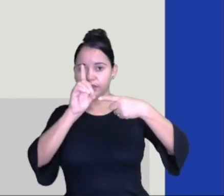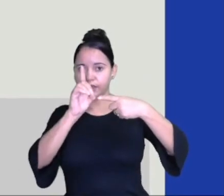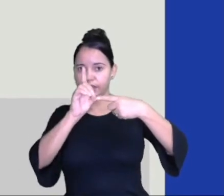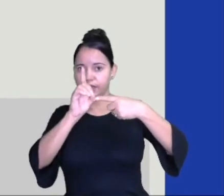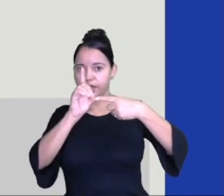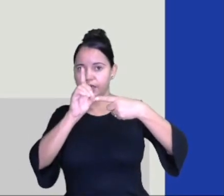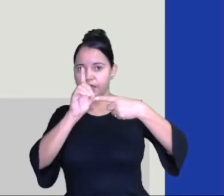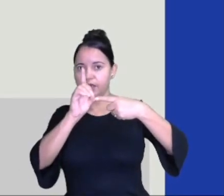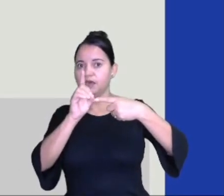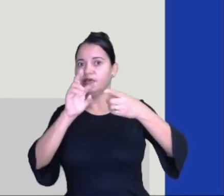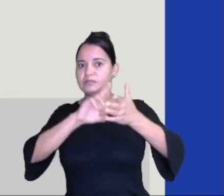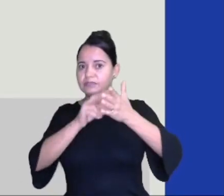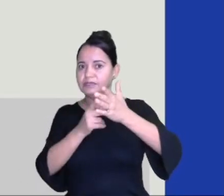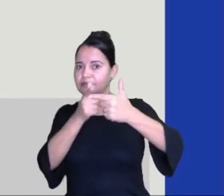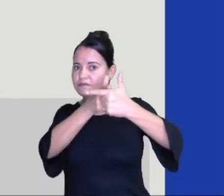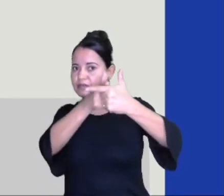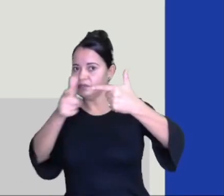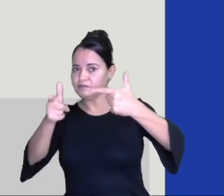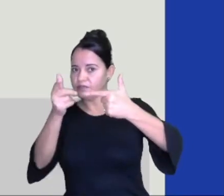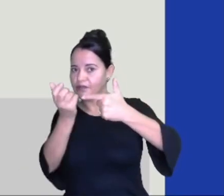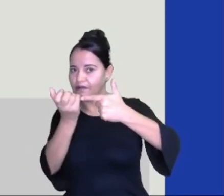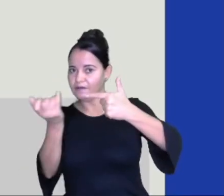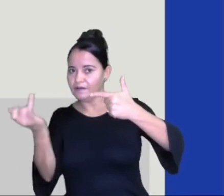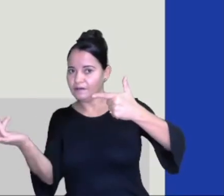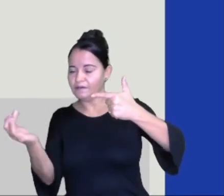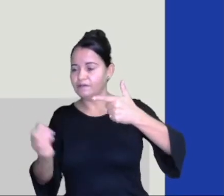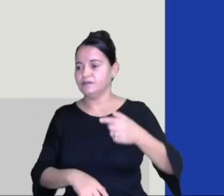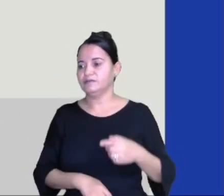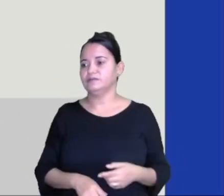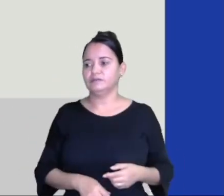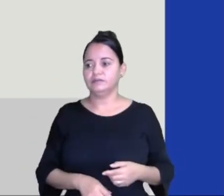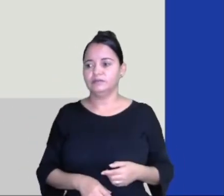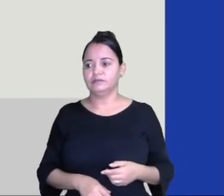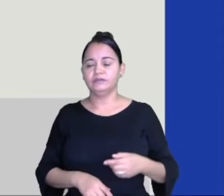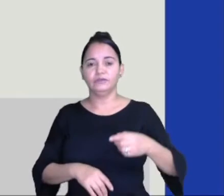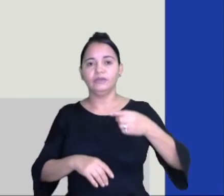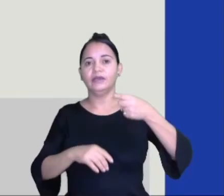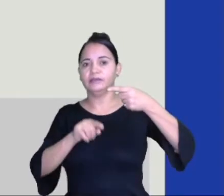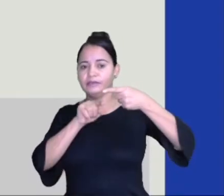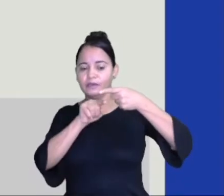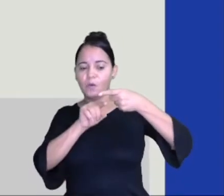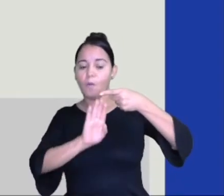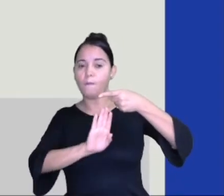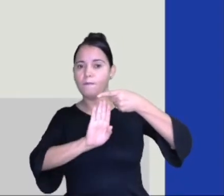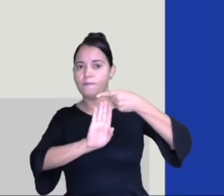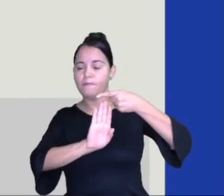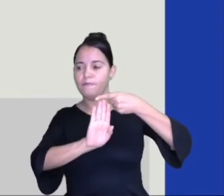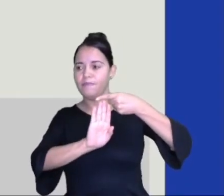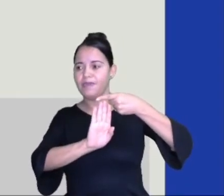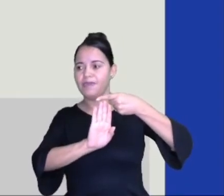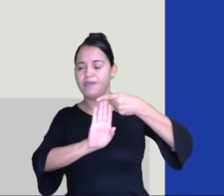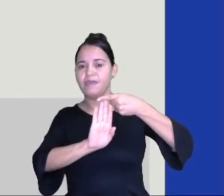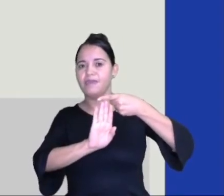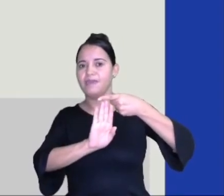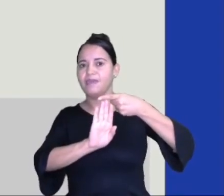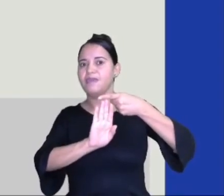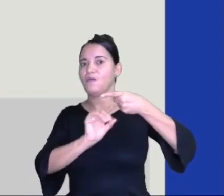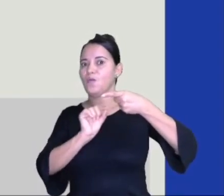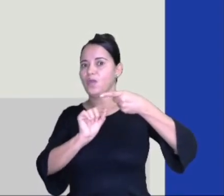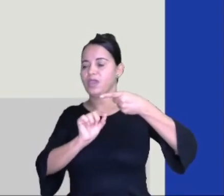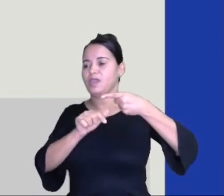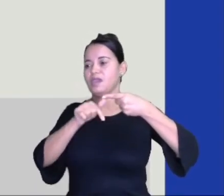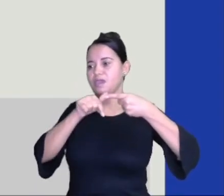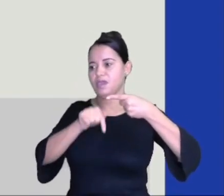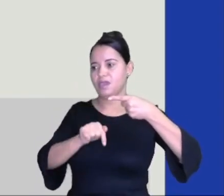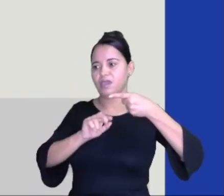o divisor da nossa divisão. E o D, o quociente. Cheguei à relação da divisão com